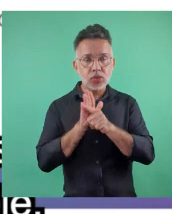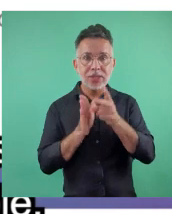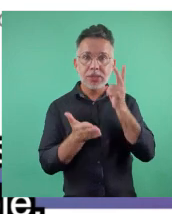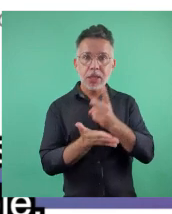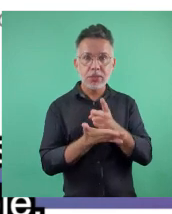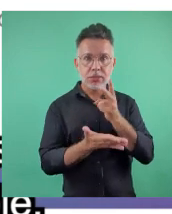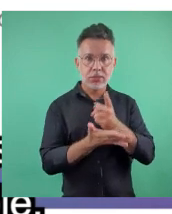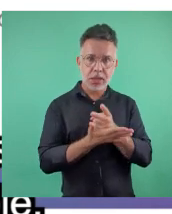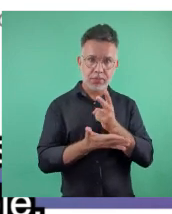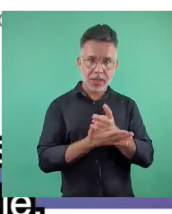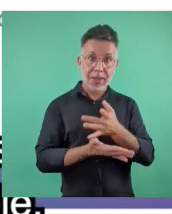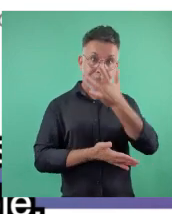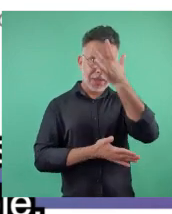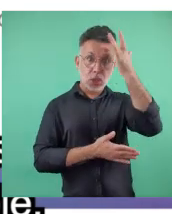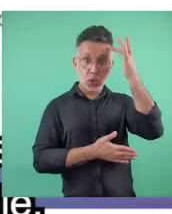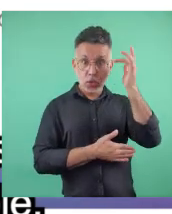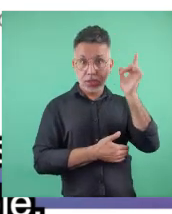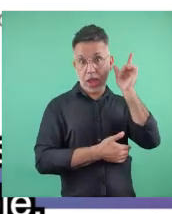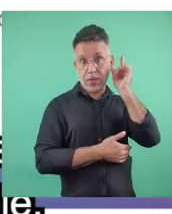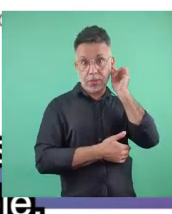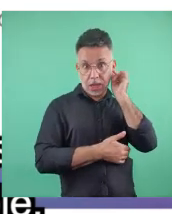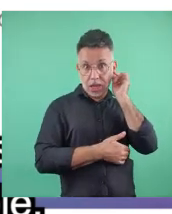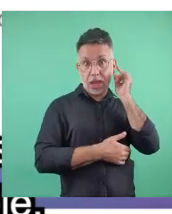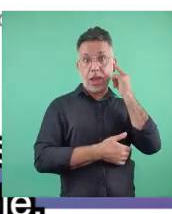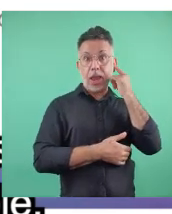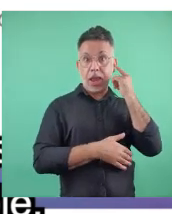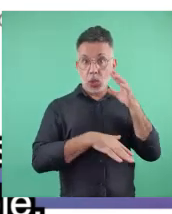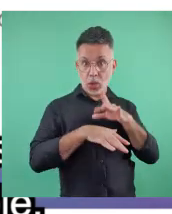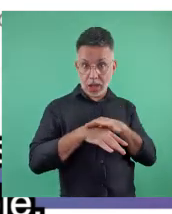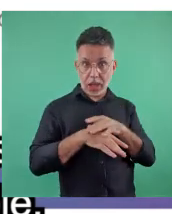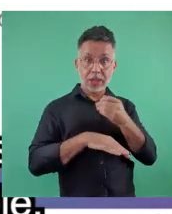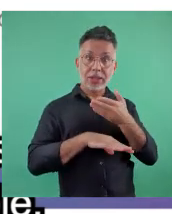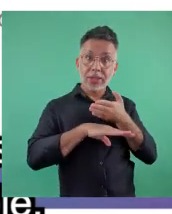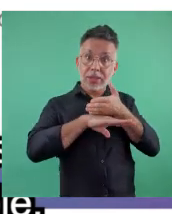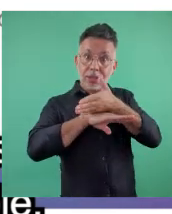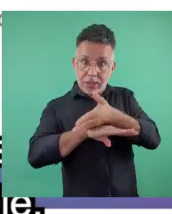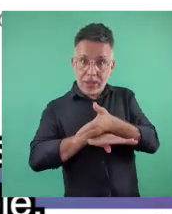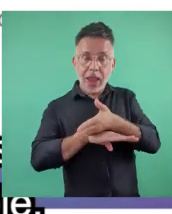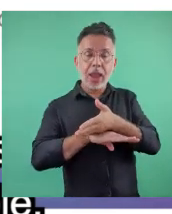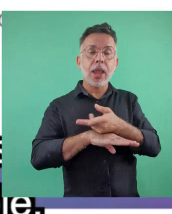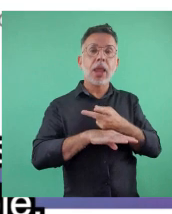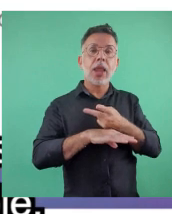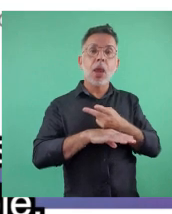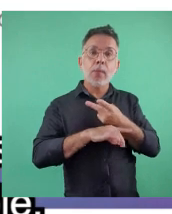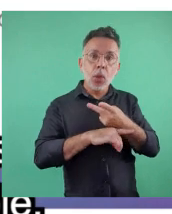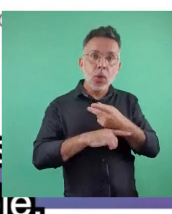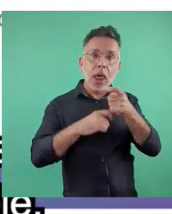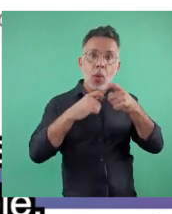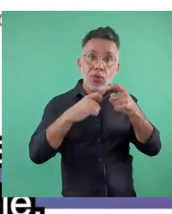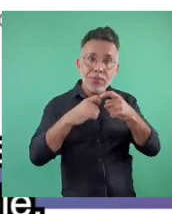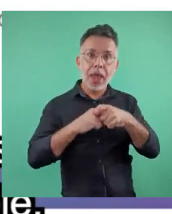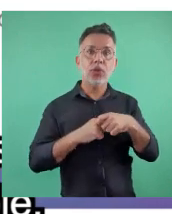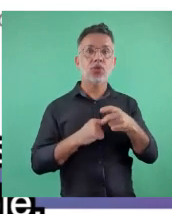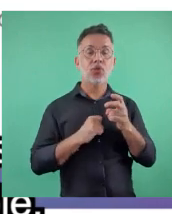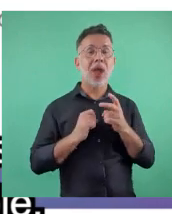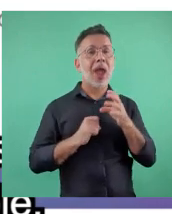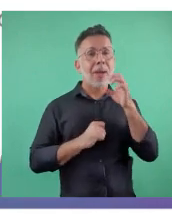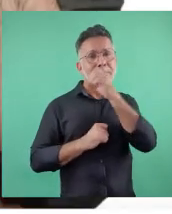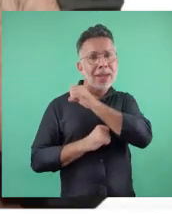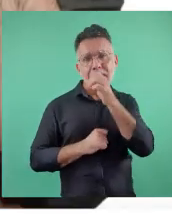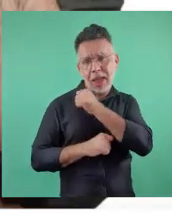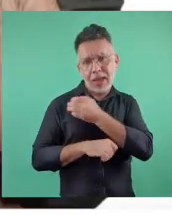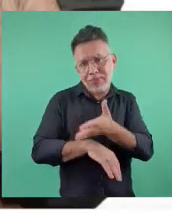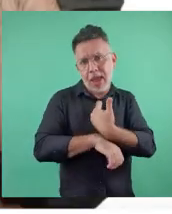auditiva e doenças de ouvido devem procurar os médicos, seus médicos, o mais precocemente